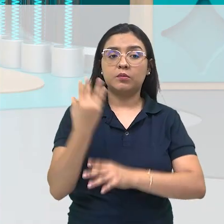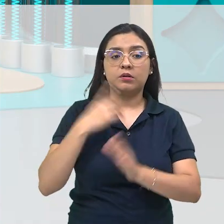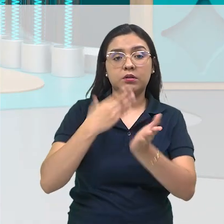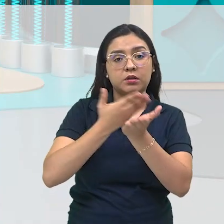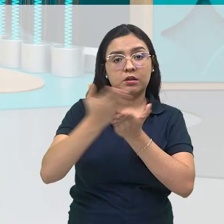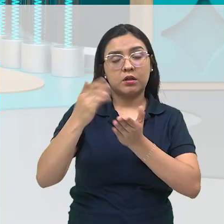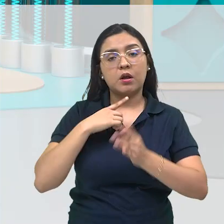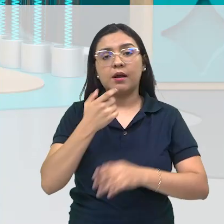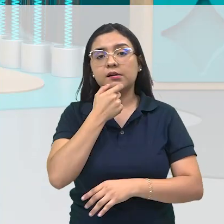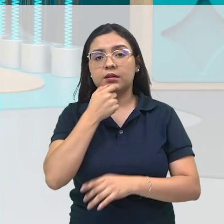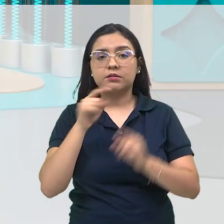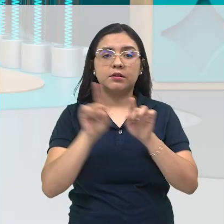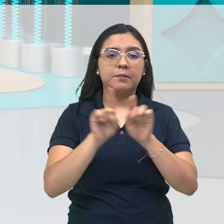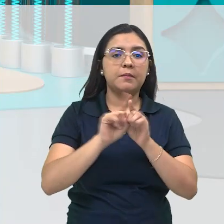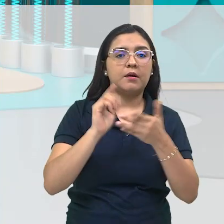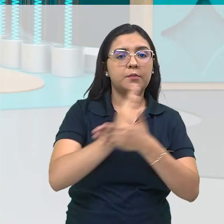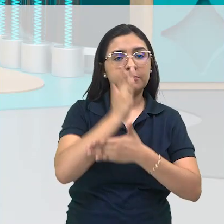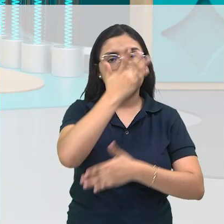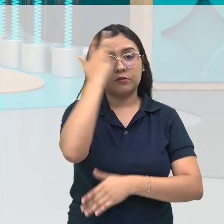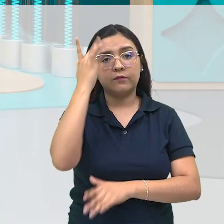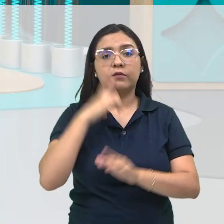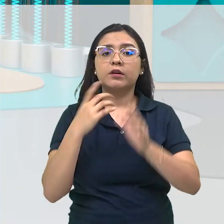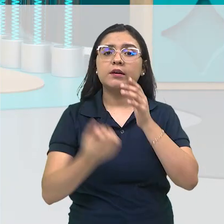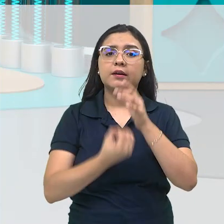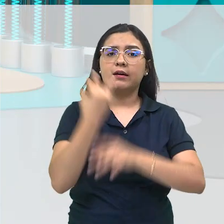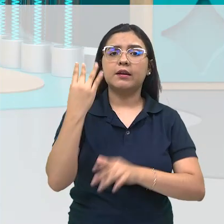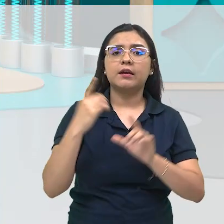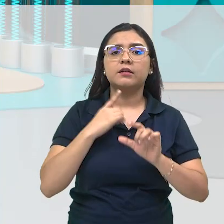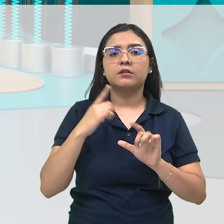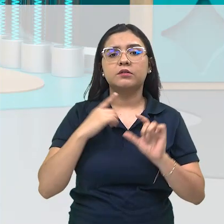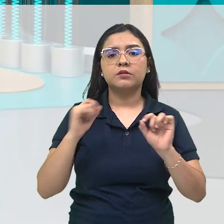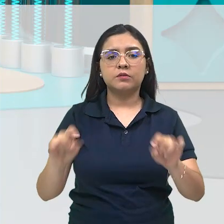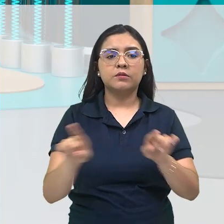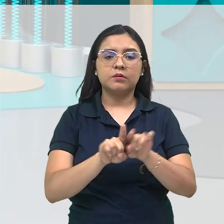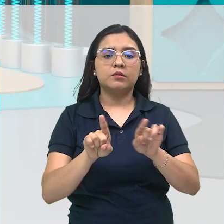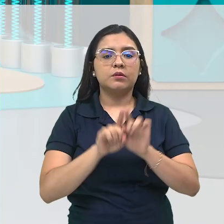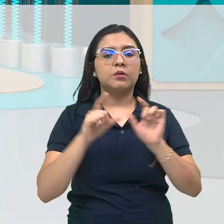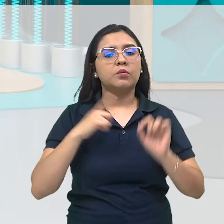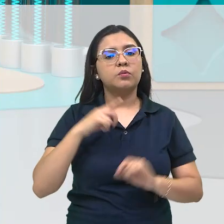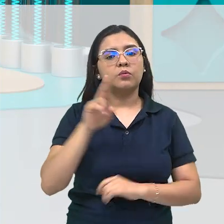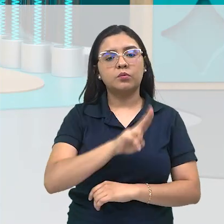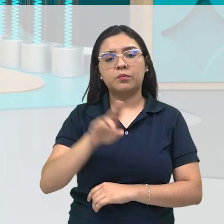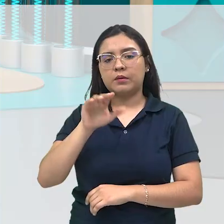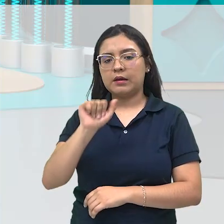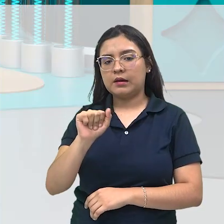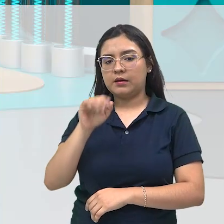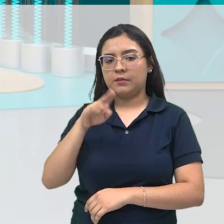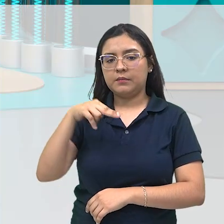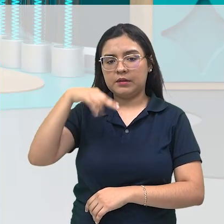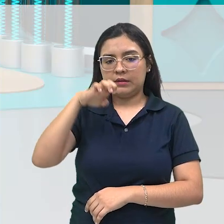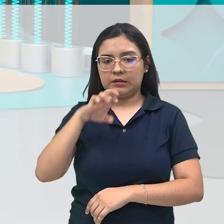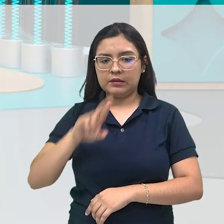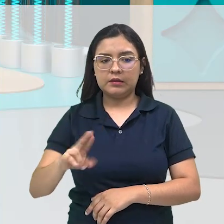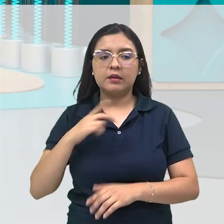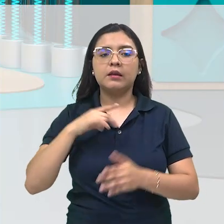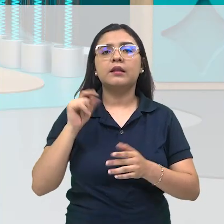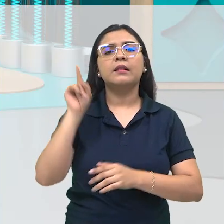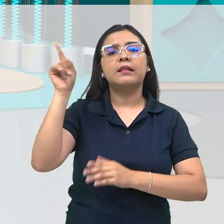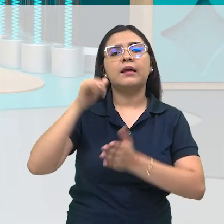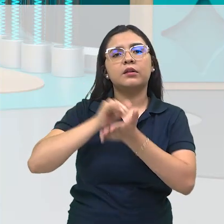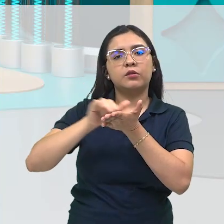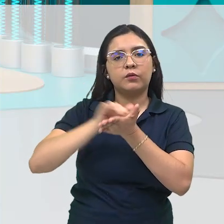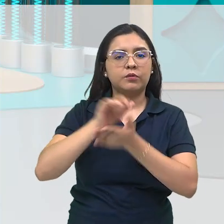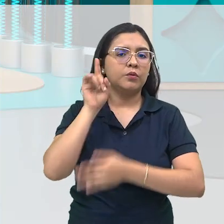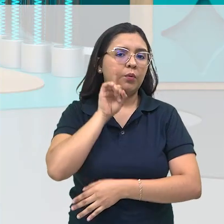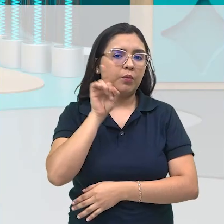de origem inglesa, outros acreditam que ele foi criado por Abner Doubleday, em Nova York, ou seja, nos